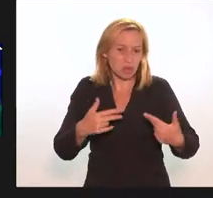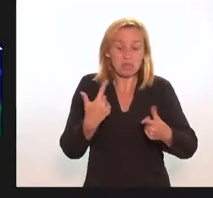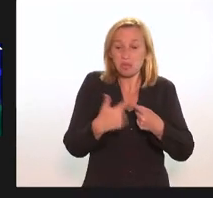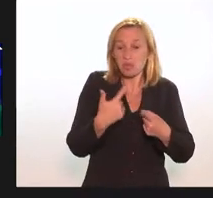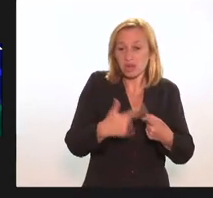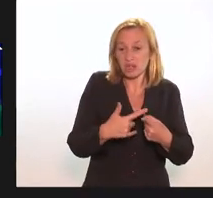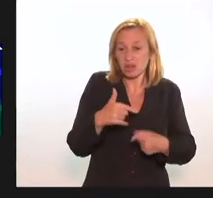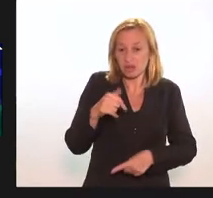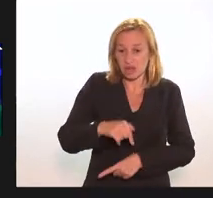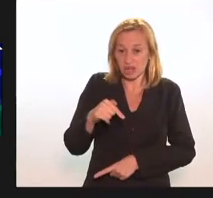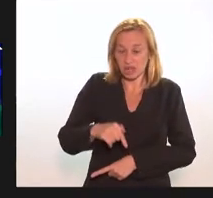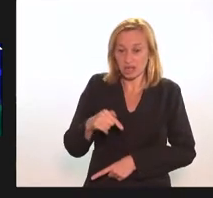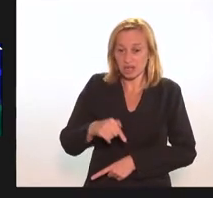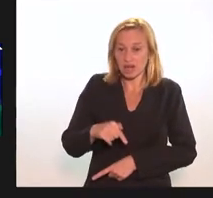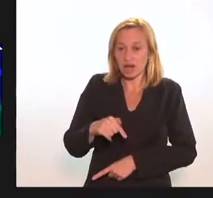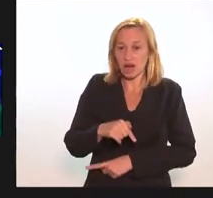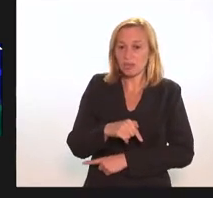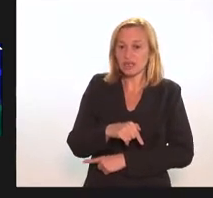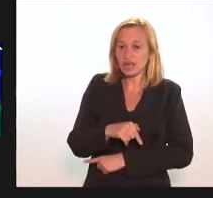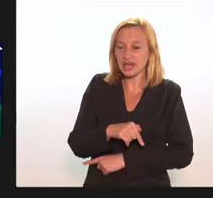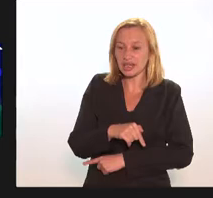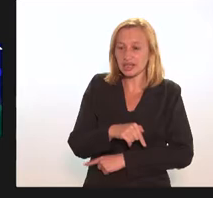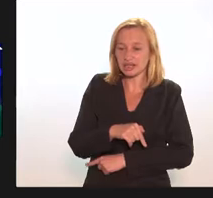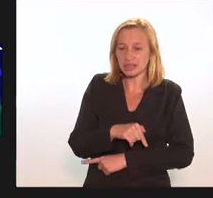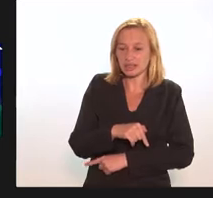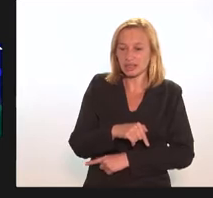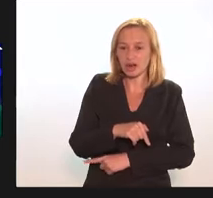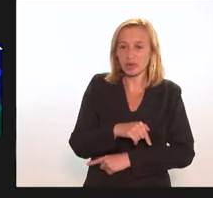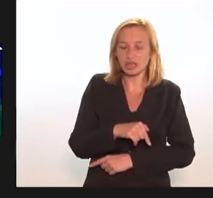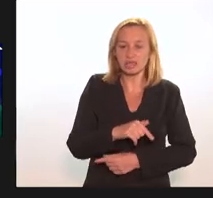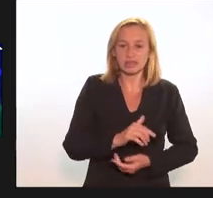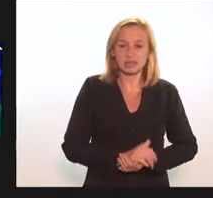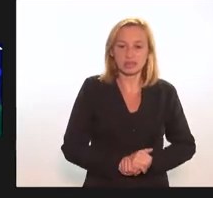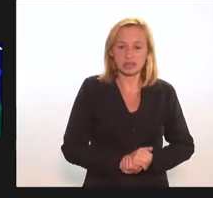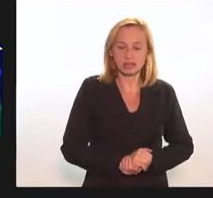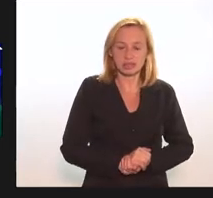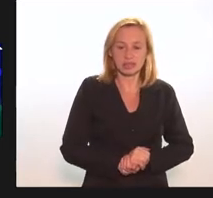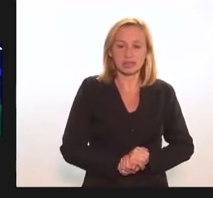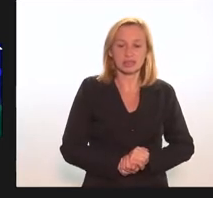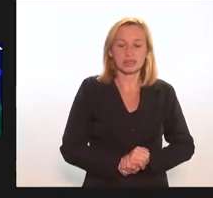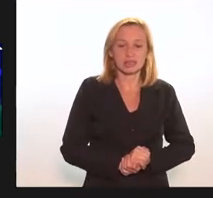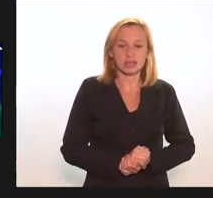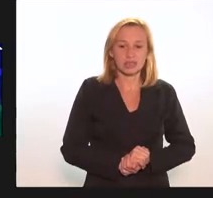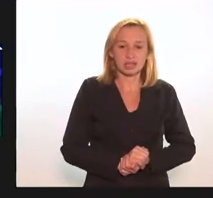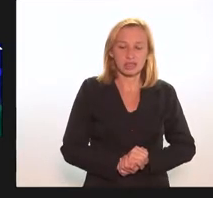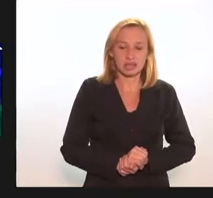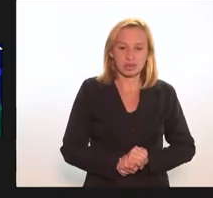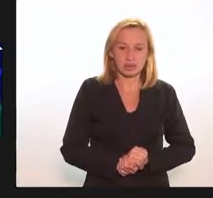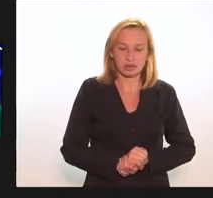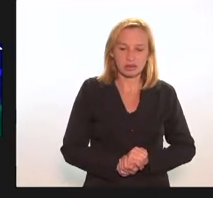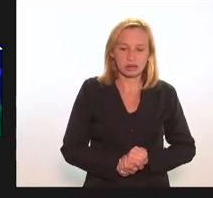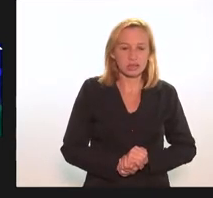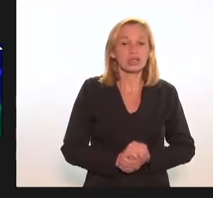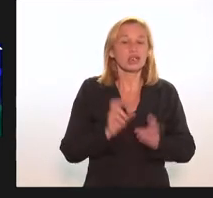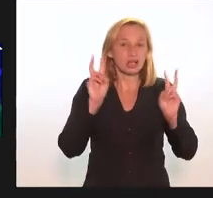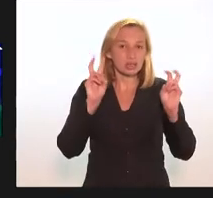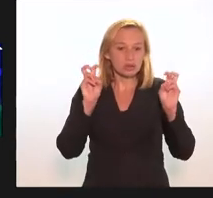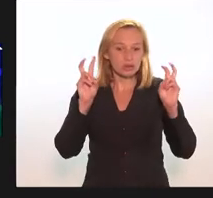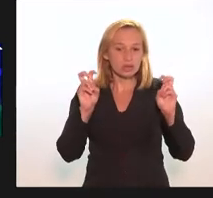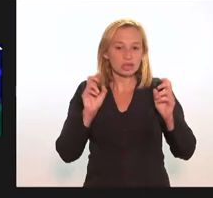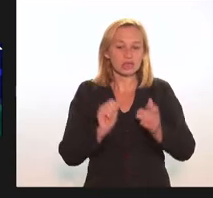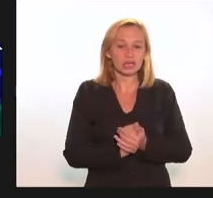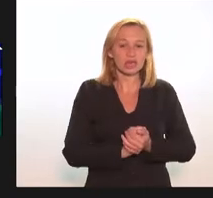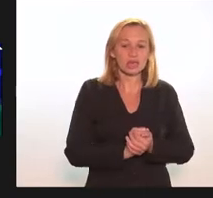está aqui como ponto de fundo, como pano de fundo desse debate, é a questão da